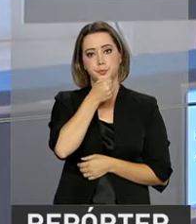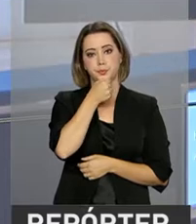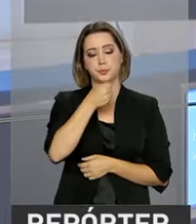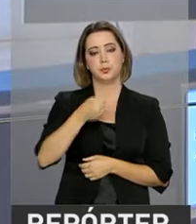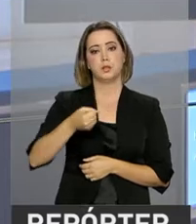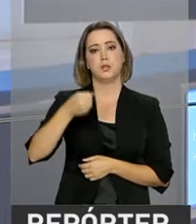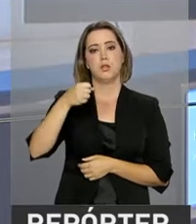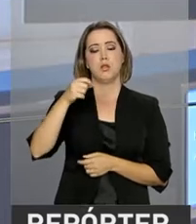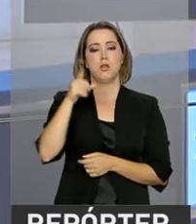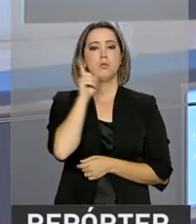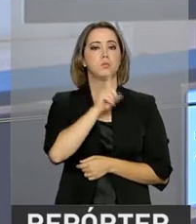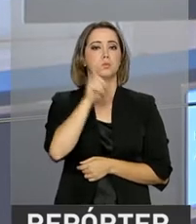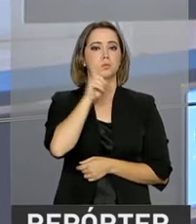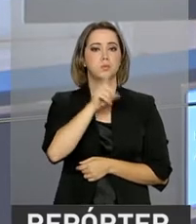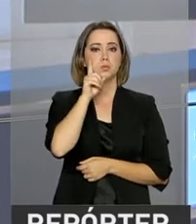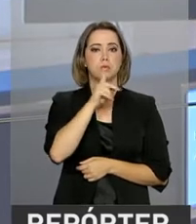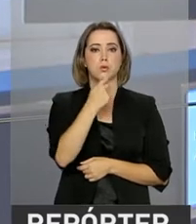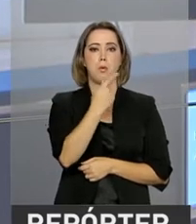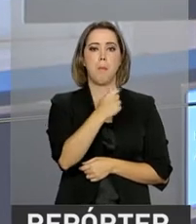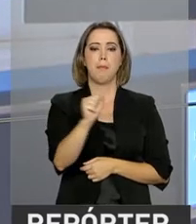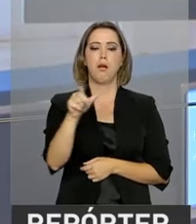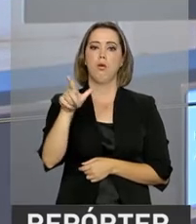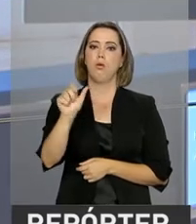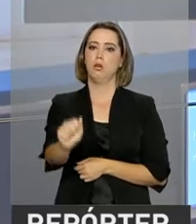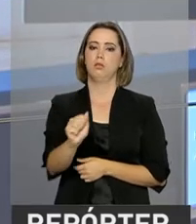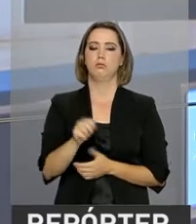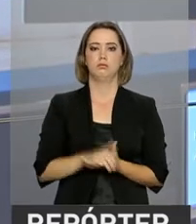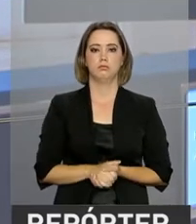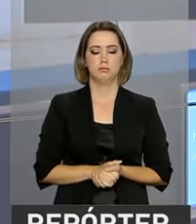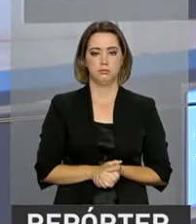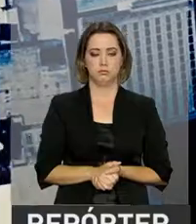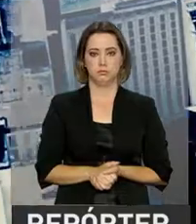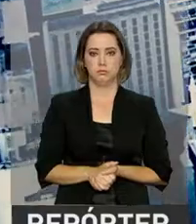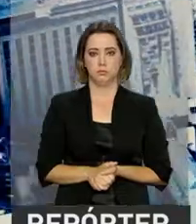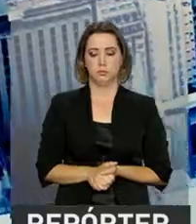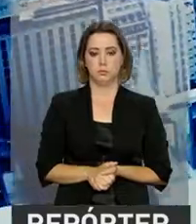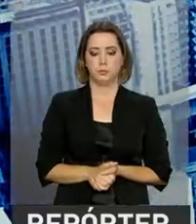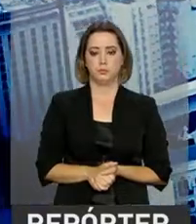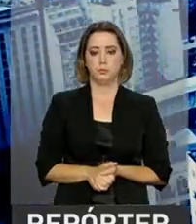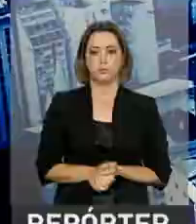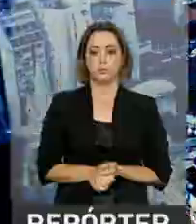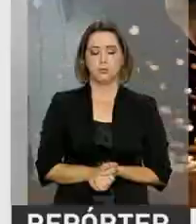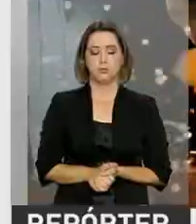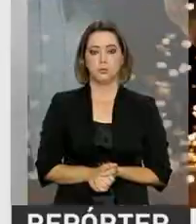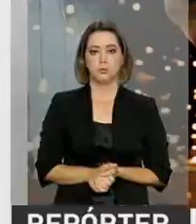da correspondente da NBR nos Estados Unidos, Paola Di Orti.